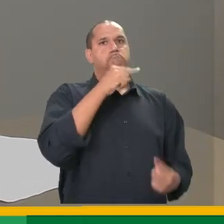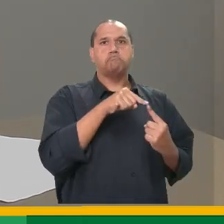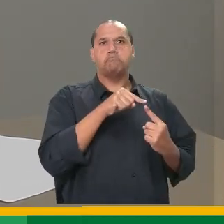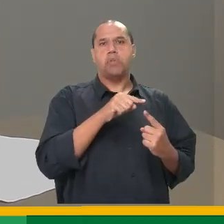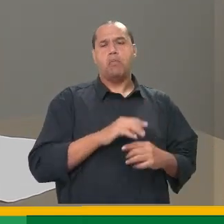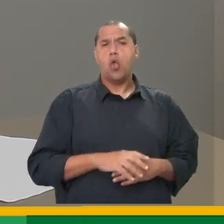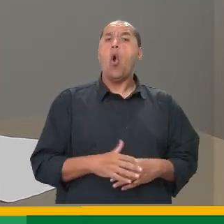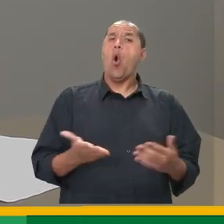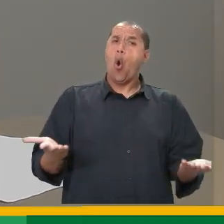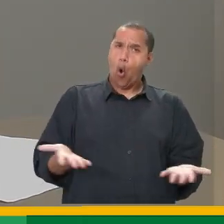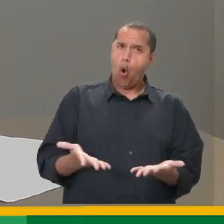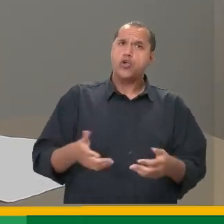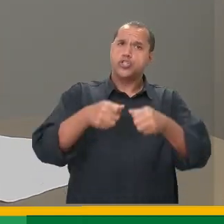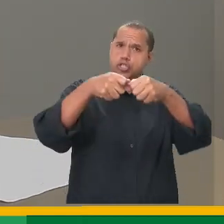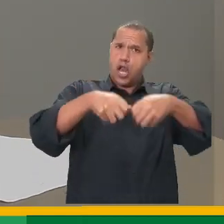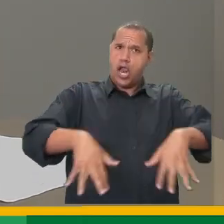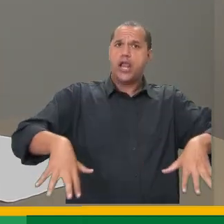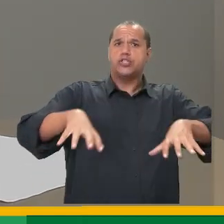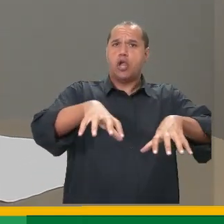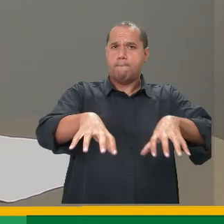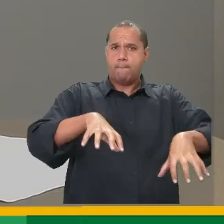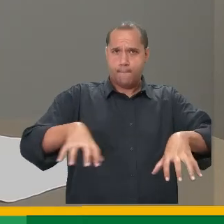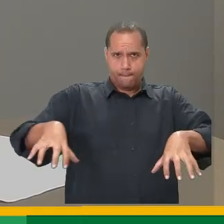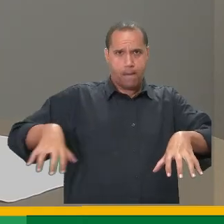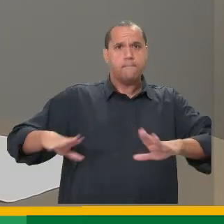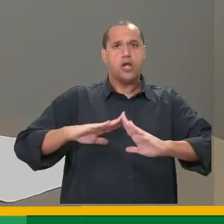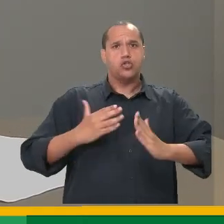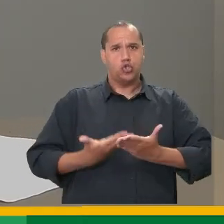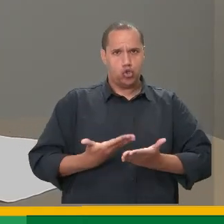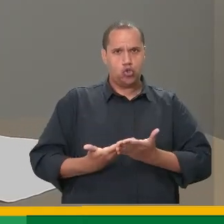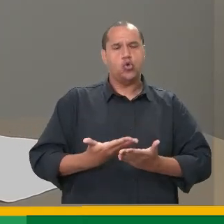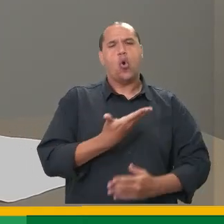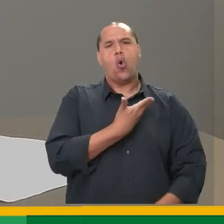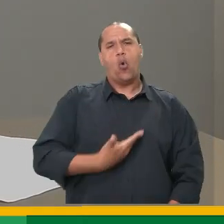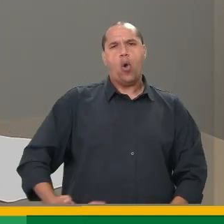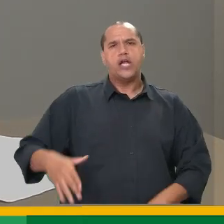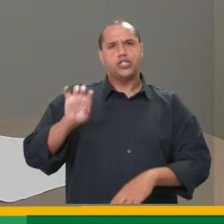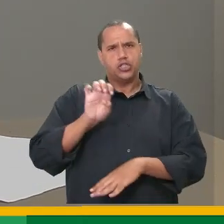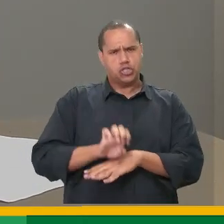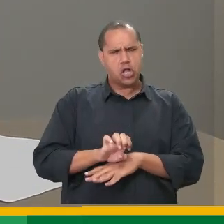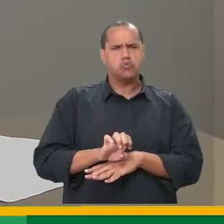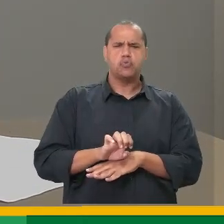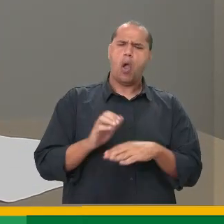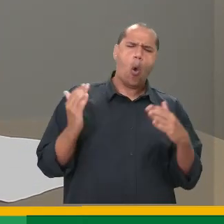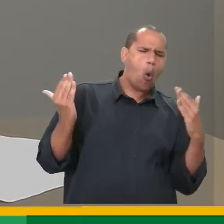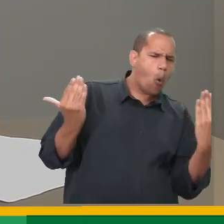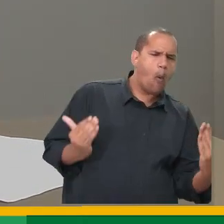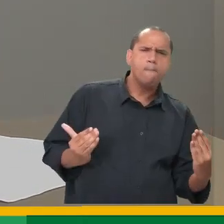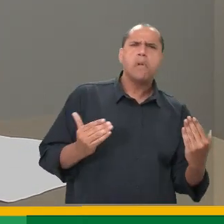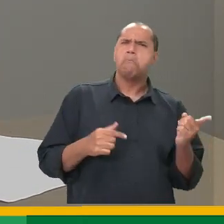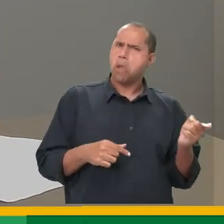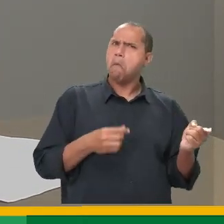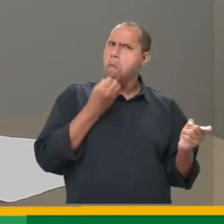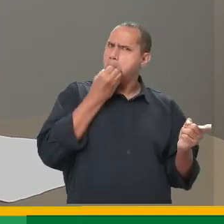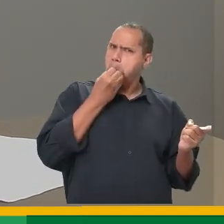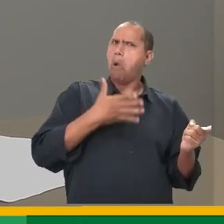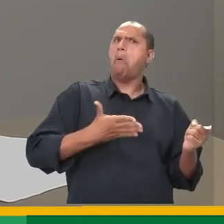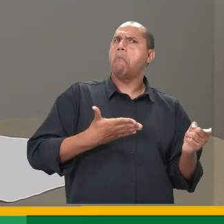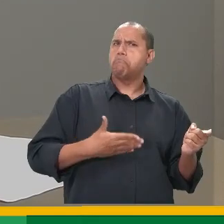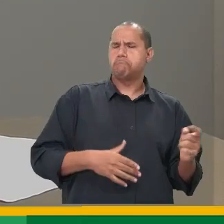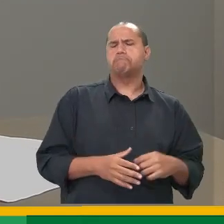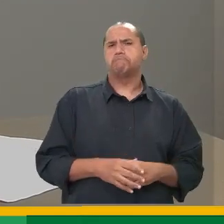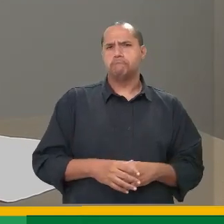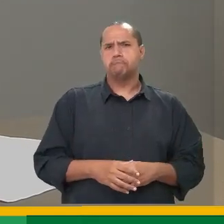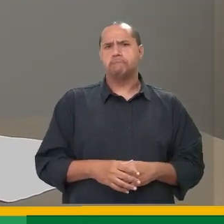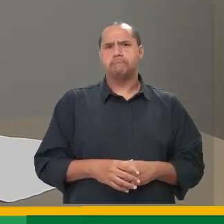rede estadual comparando eh até mesmo com o ensino privado é muito difícil então assim tá muito mais